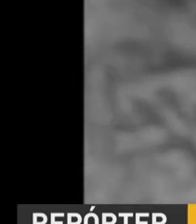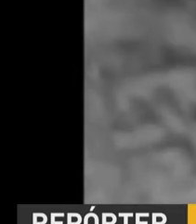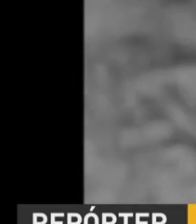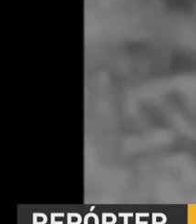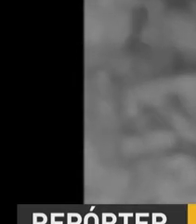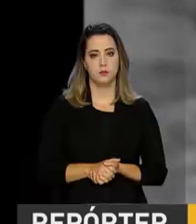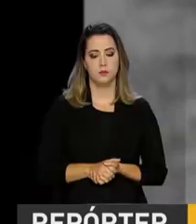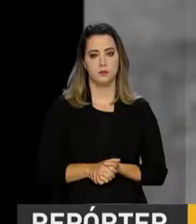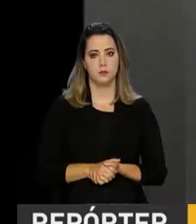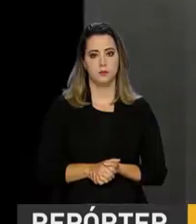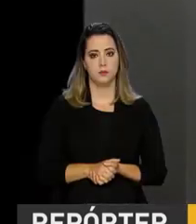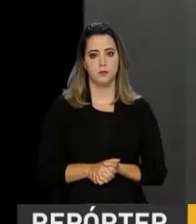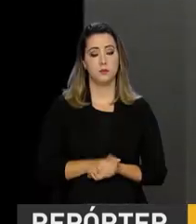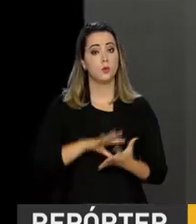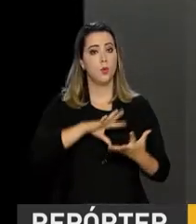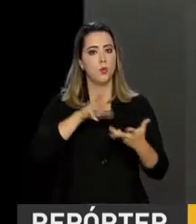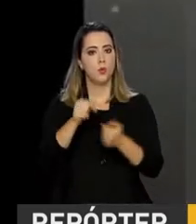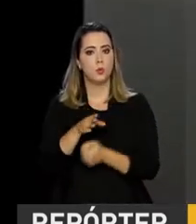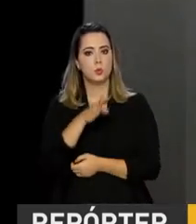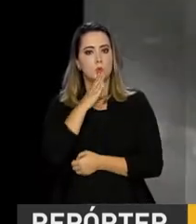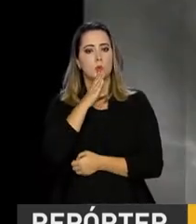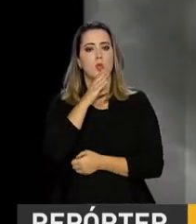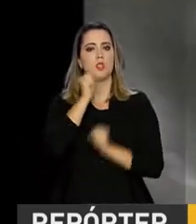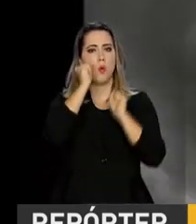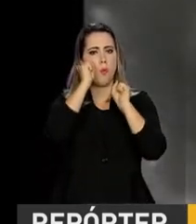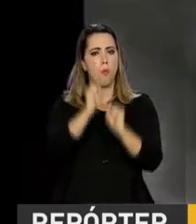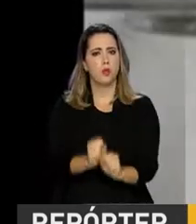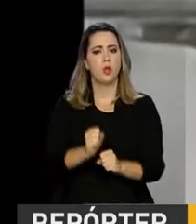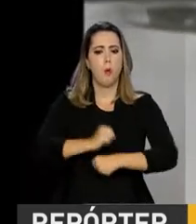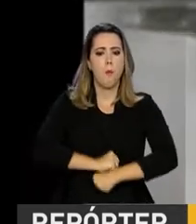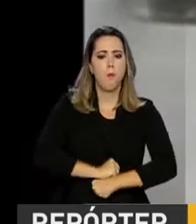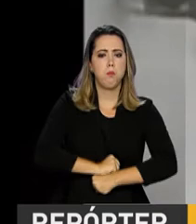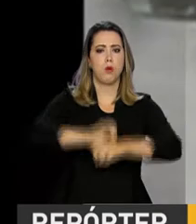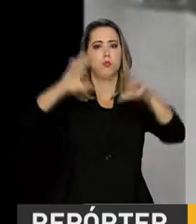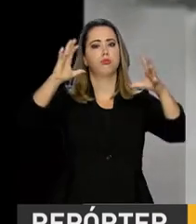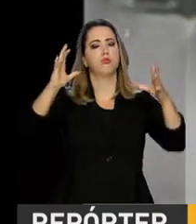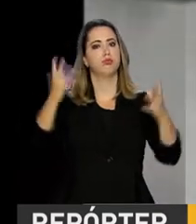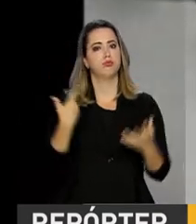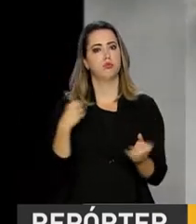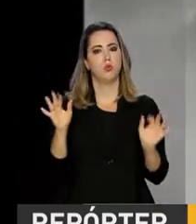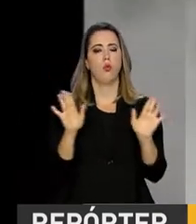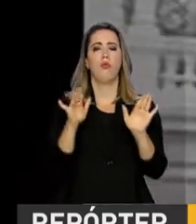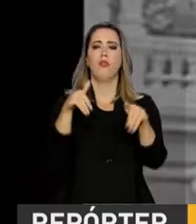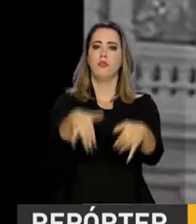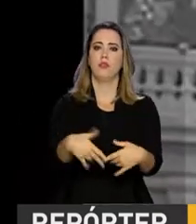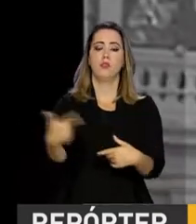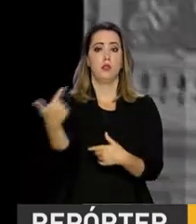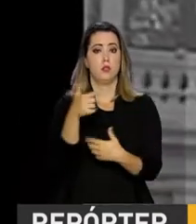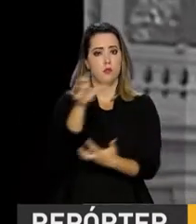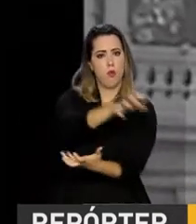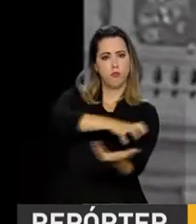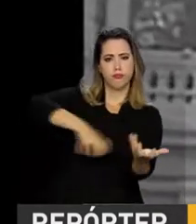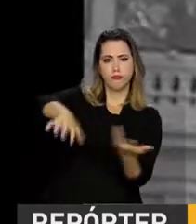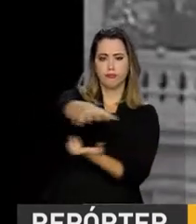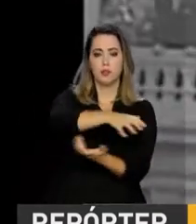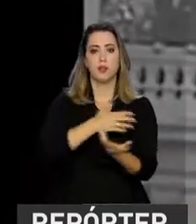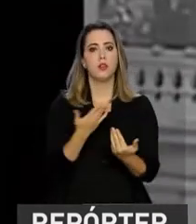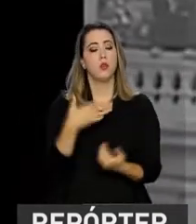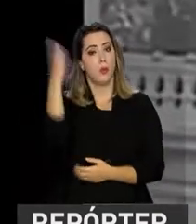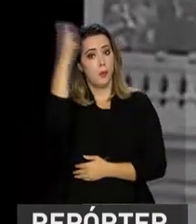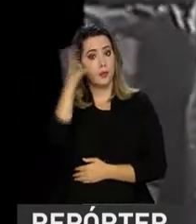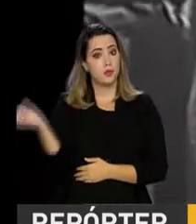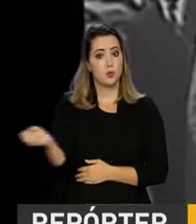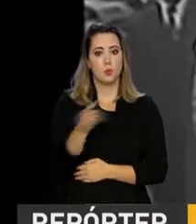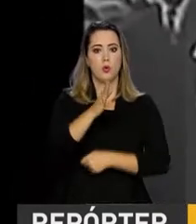Na década em que o mundo conheceu o poder das bombas atômicas encerrando a Segunda Guerra Mundial, o Brasil inaugurou uma